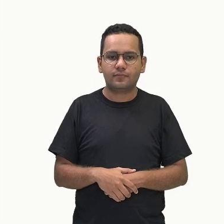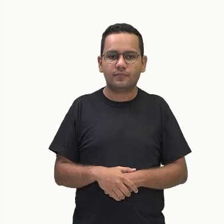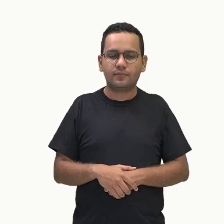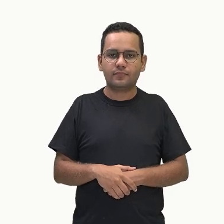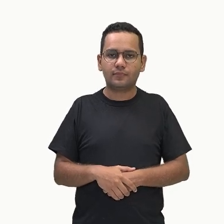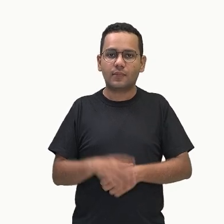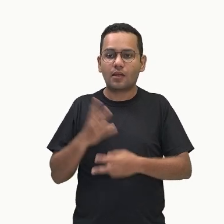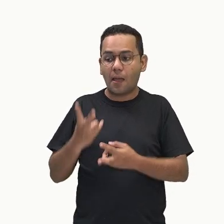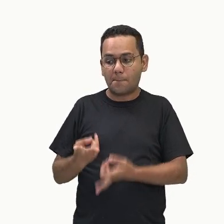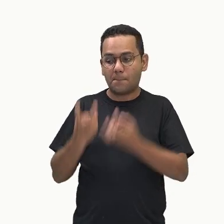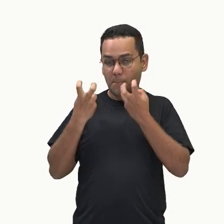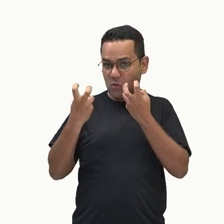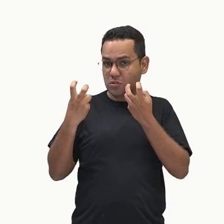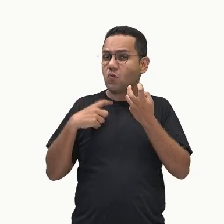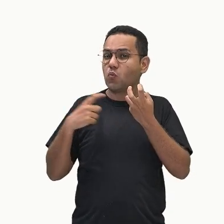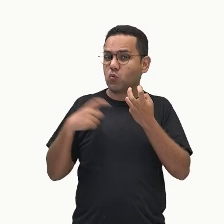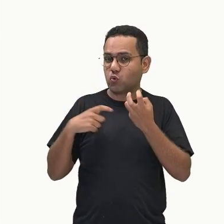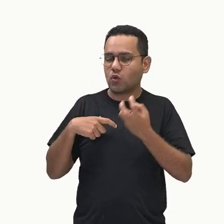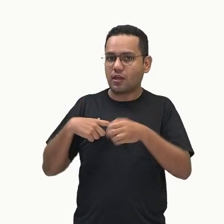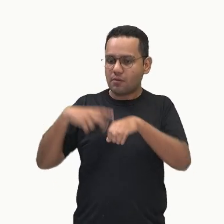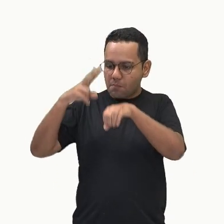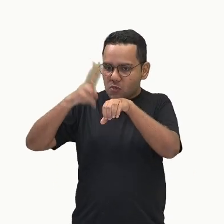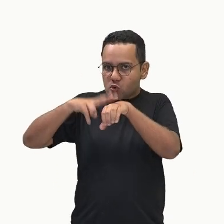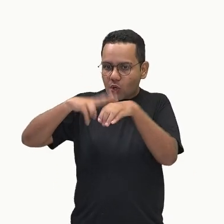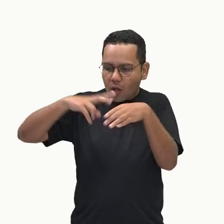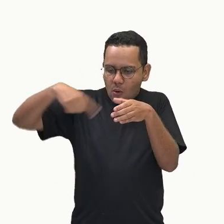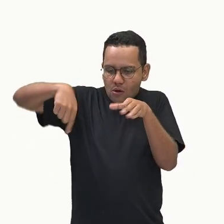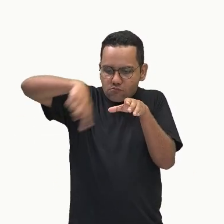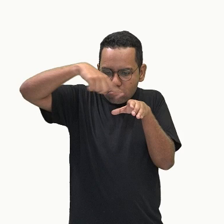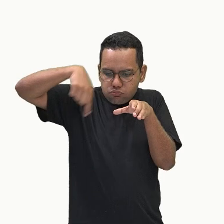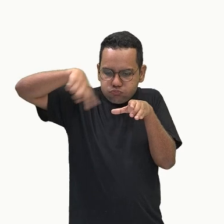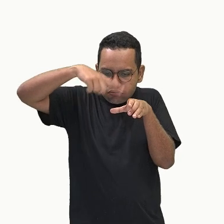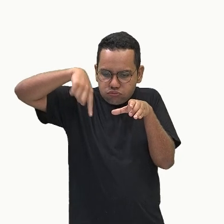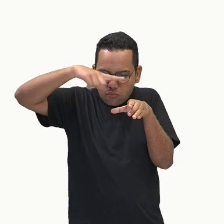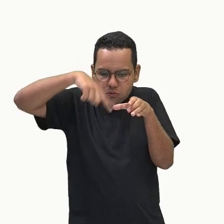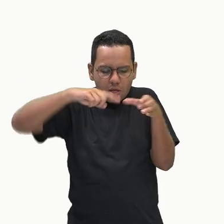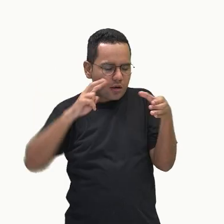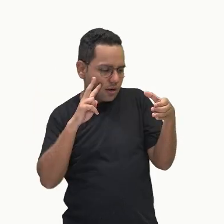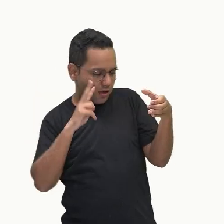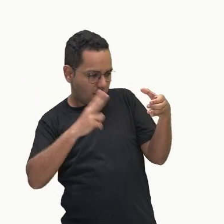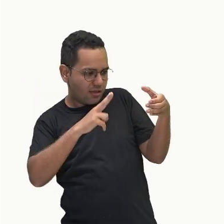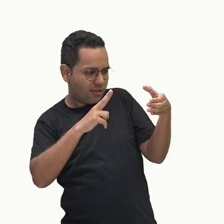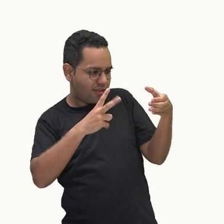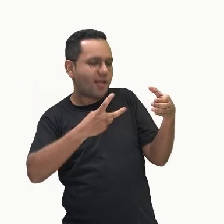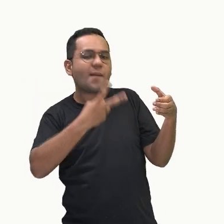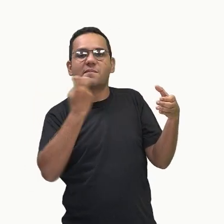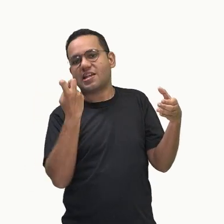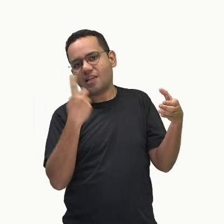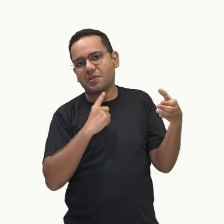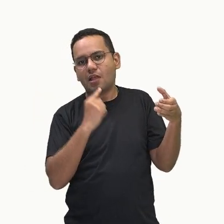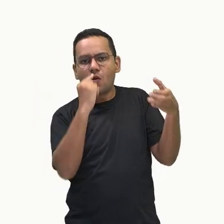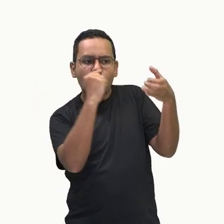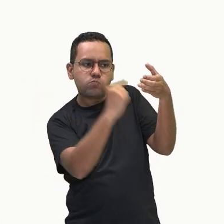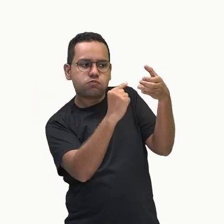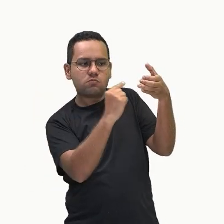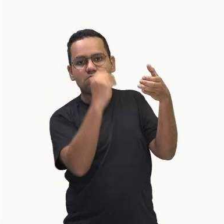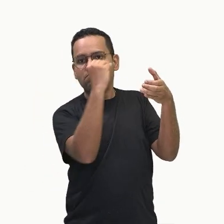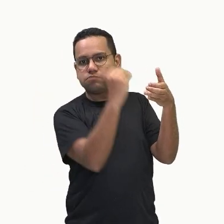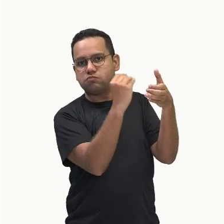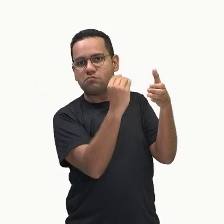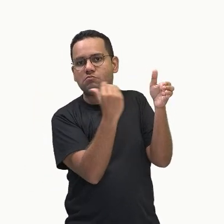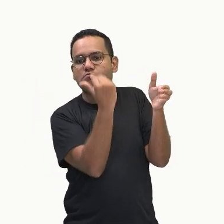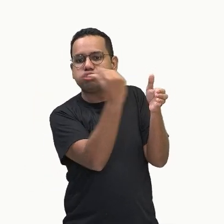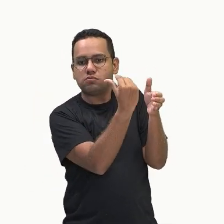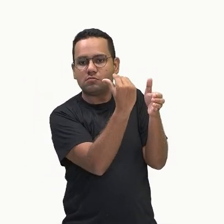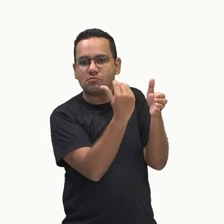possível diferenciar, distinguir, só por meio visual mesmo, pela observação, né, a olho nu, que ela tem ali